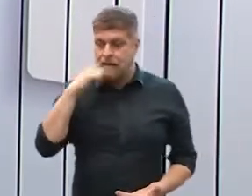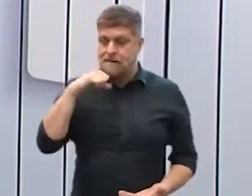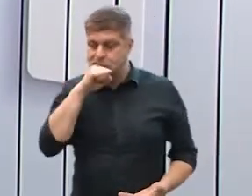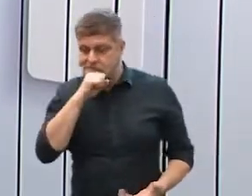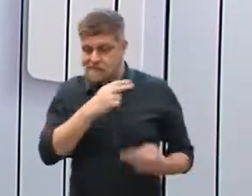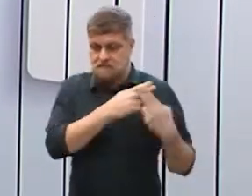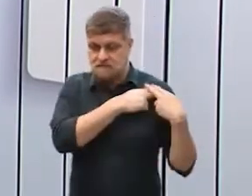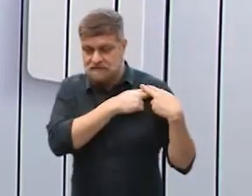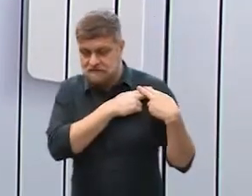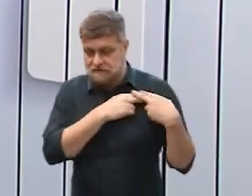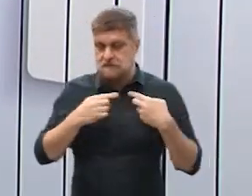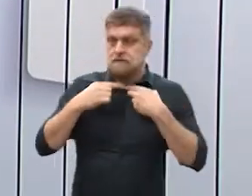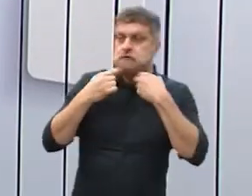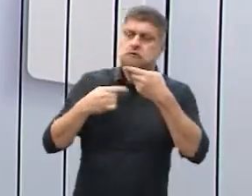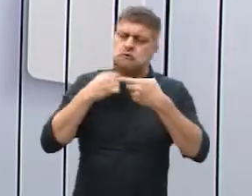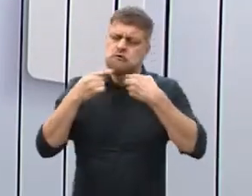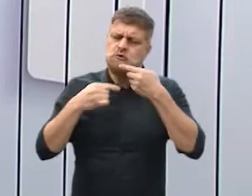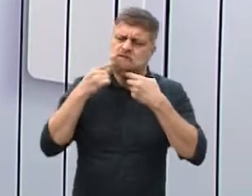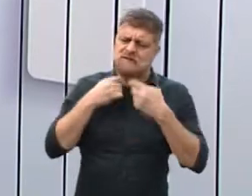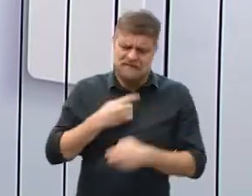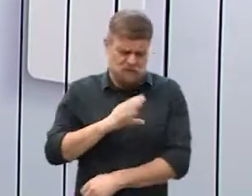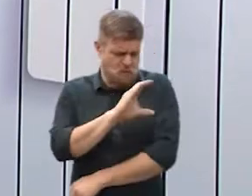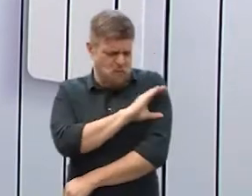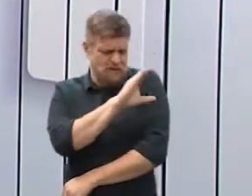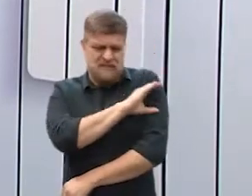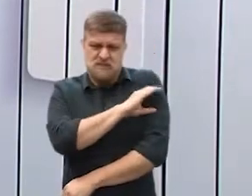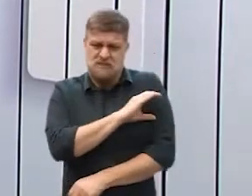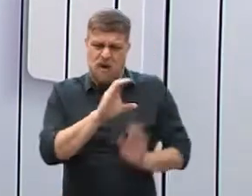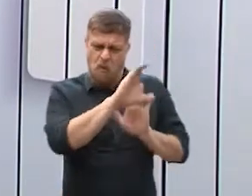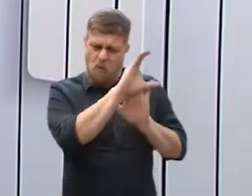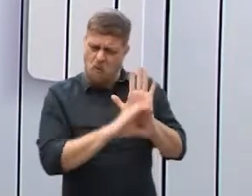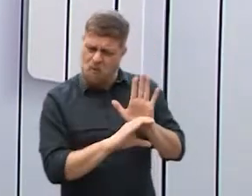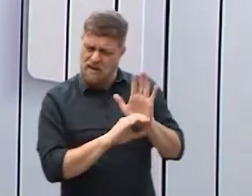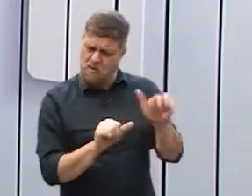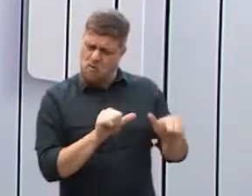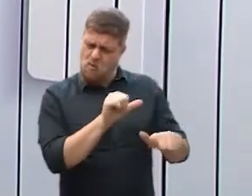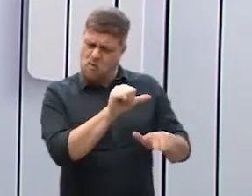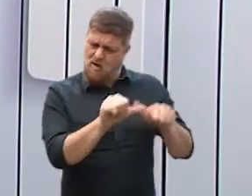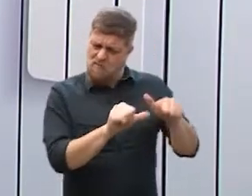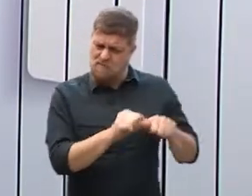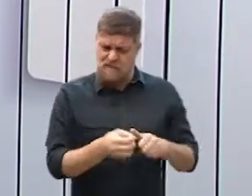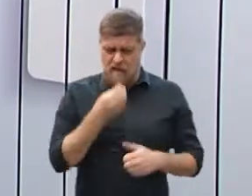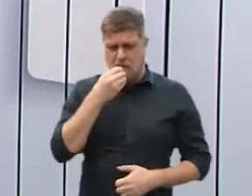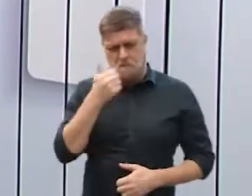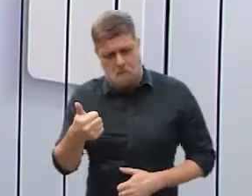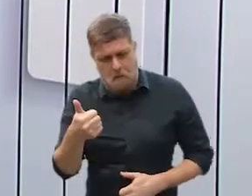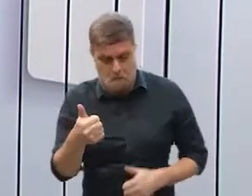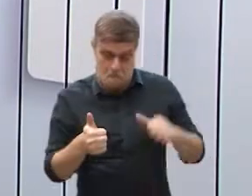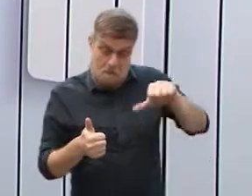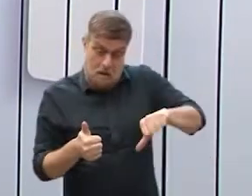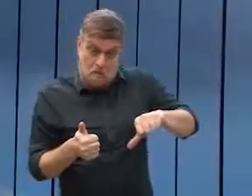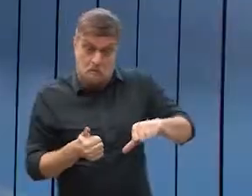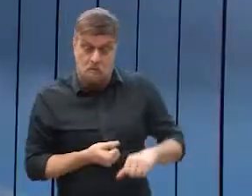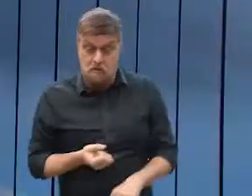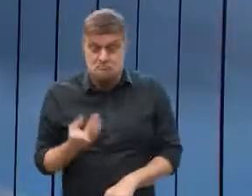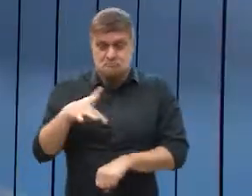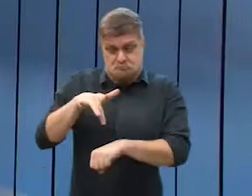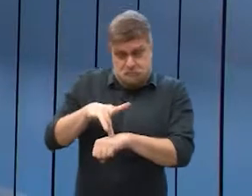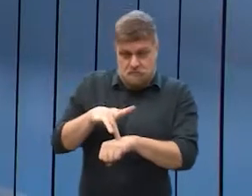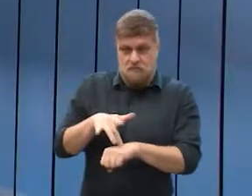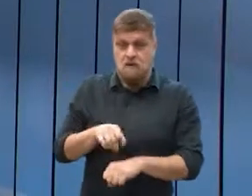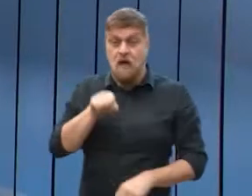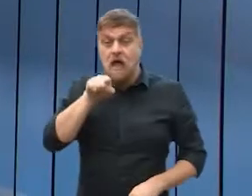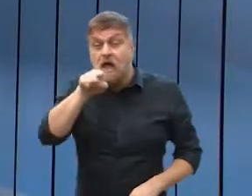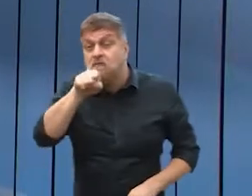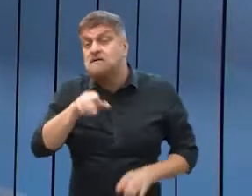têm dúvidas sobre o que muda e quais os reais benefícios dessa transformação educacional. O que